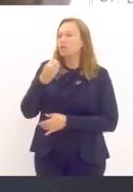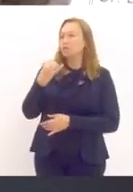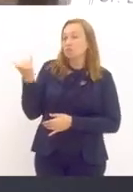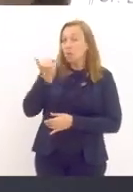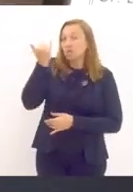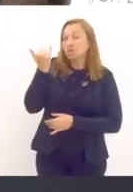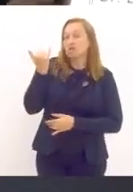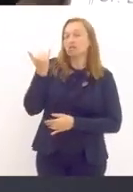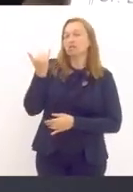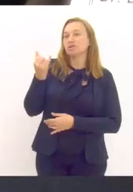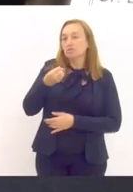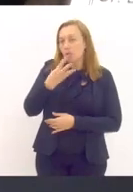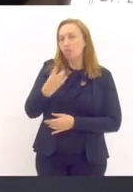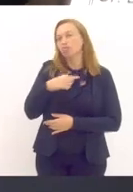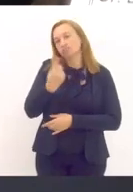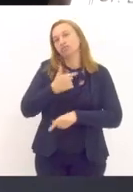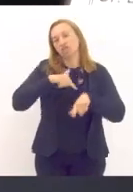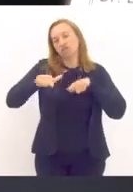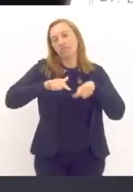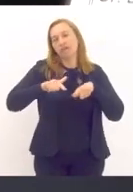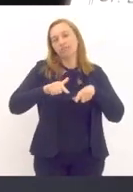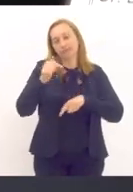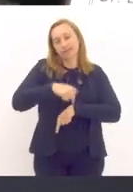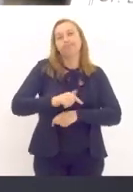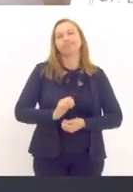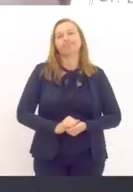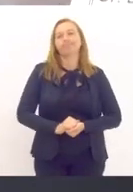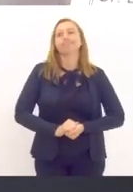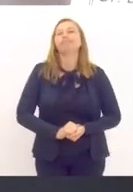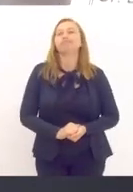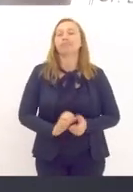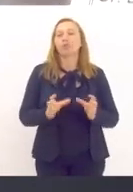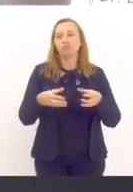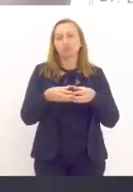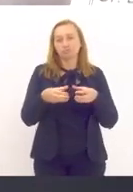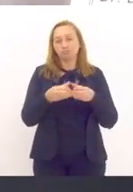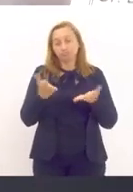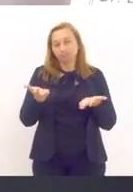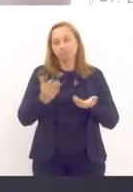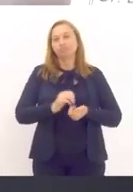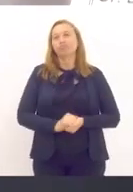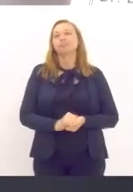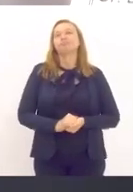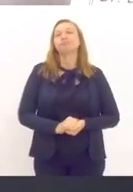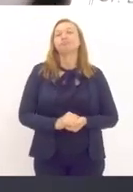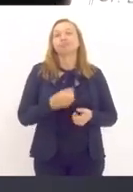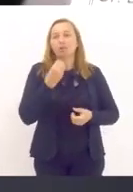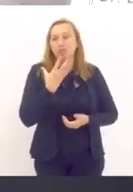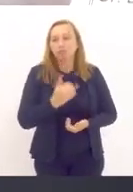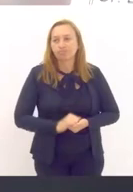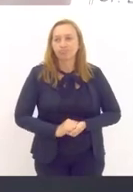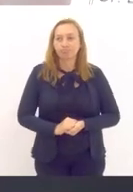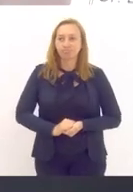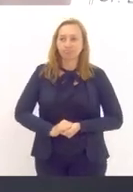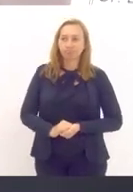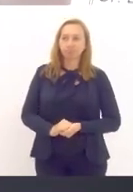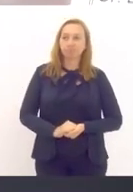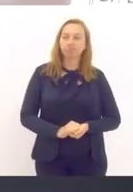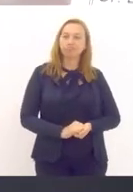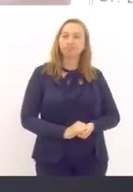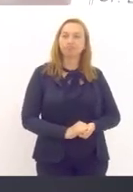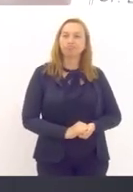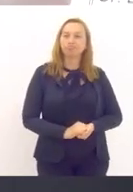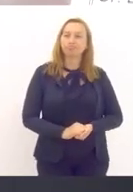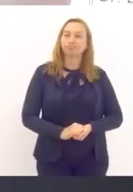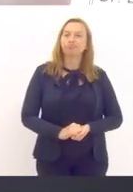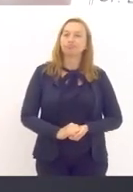importante e útil para o nosso trabalho aqui na comissão, né? Bom, feita